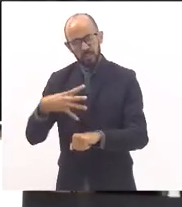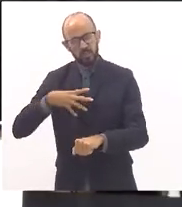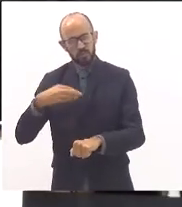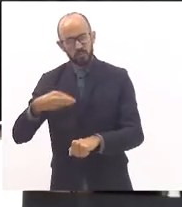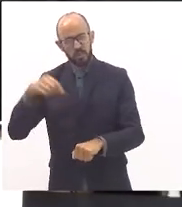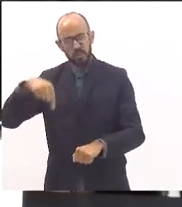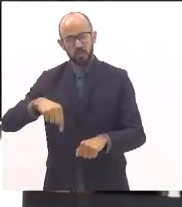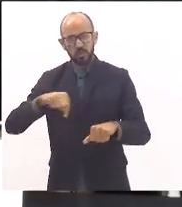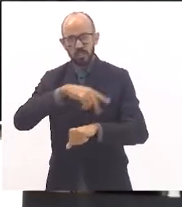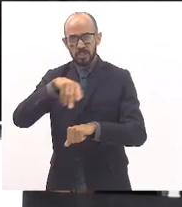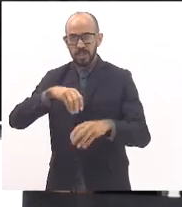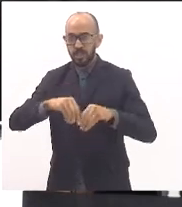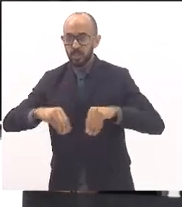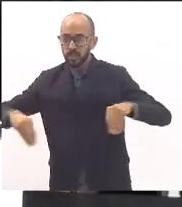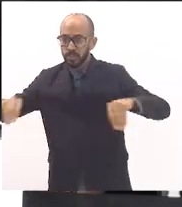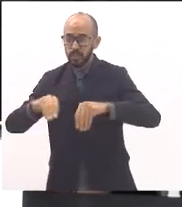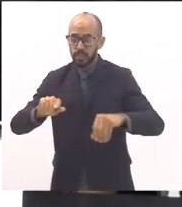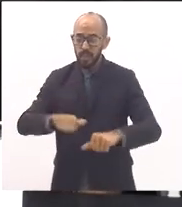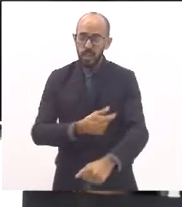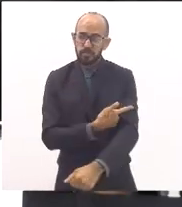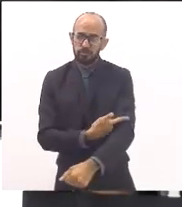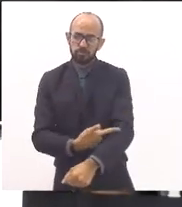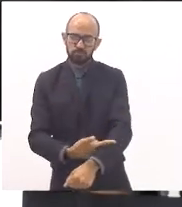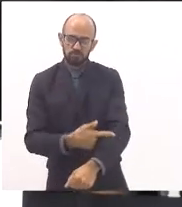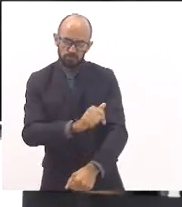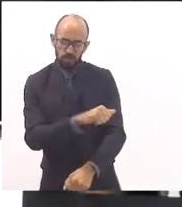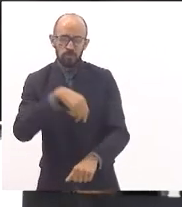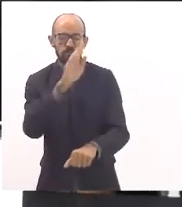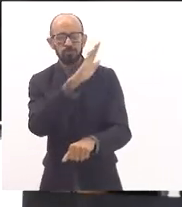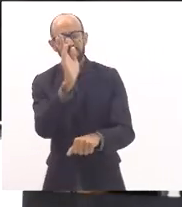sexo intenso e